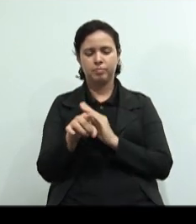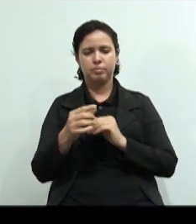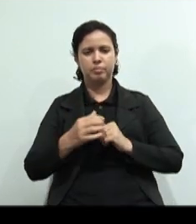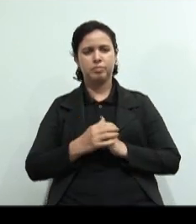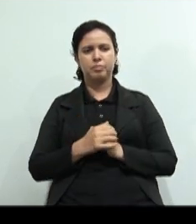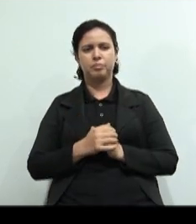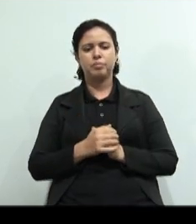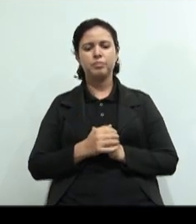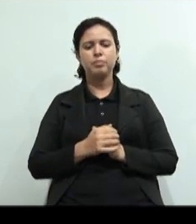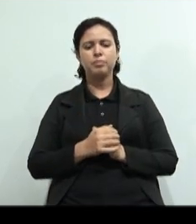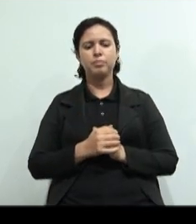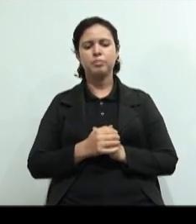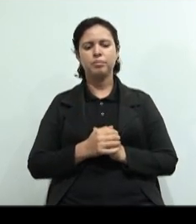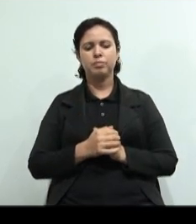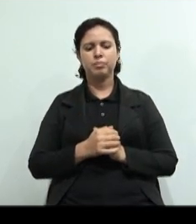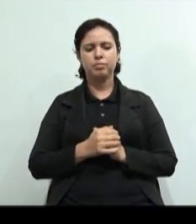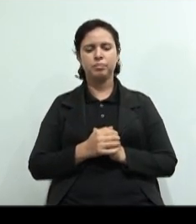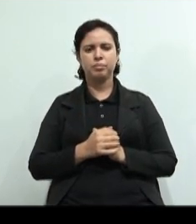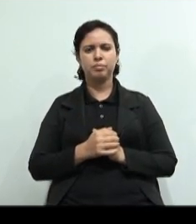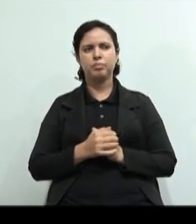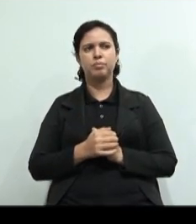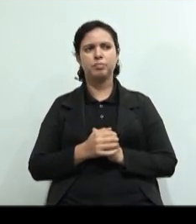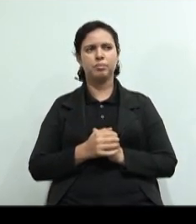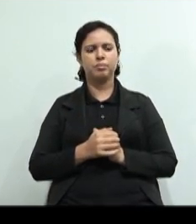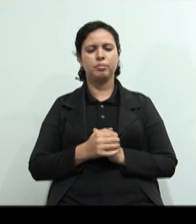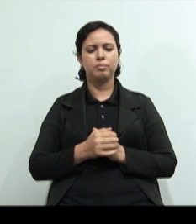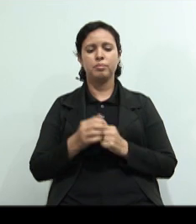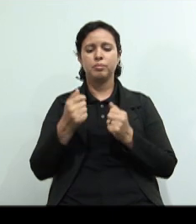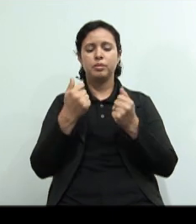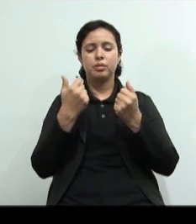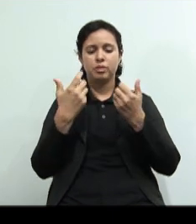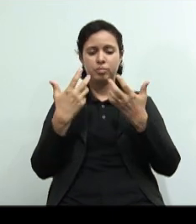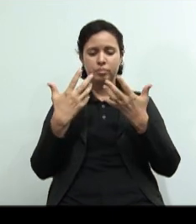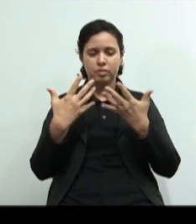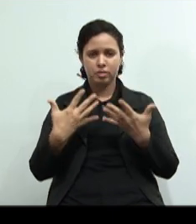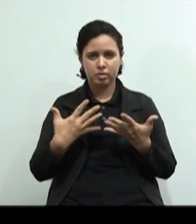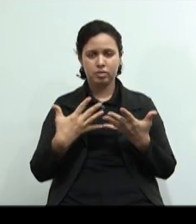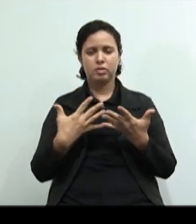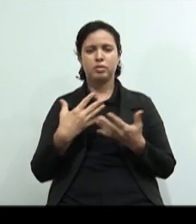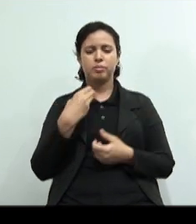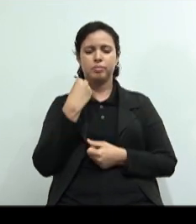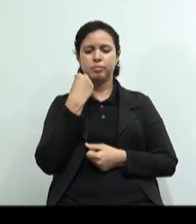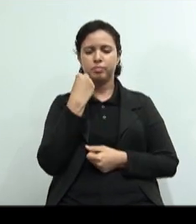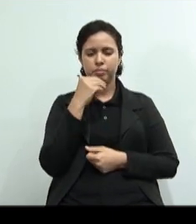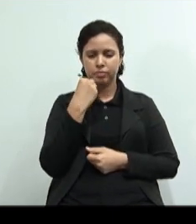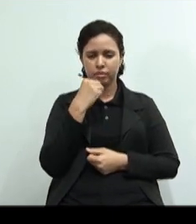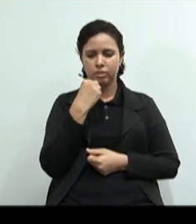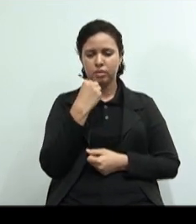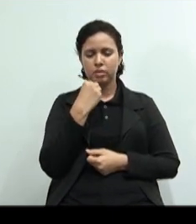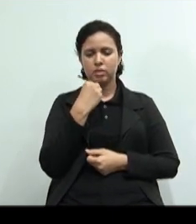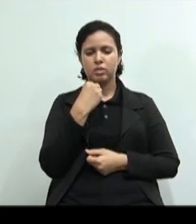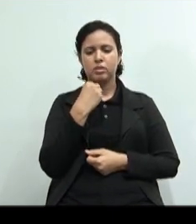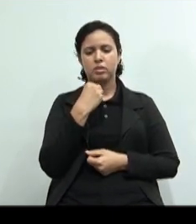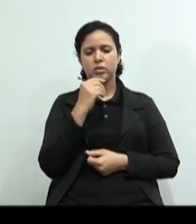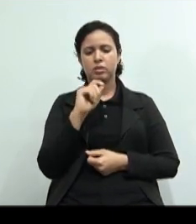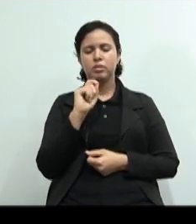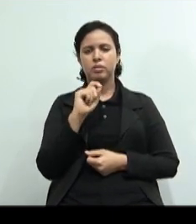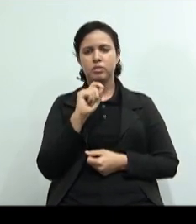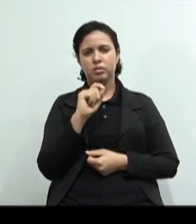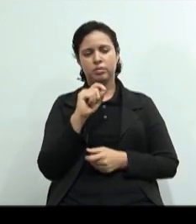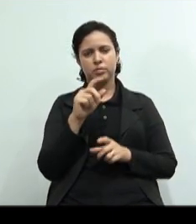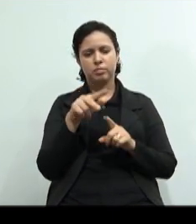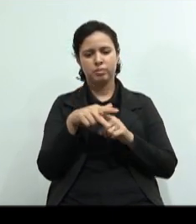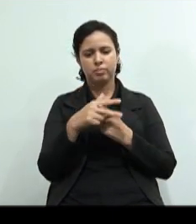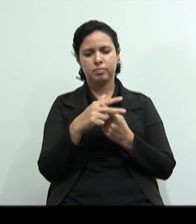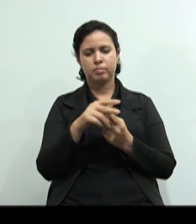atividade. Que é o seguinte: explique as vantagens que a ferramenta